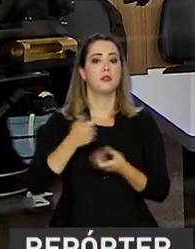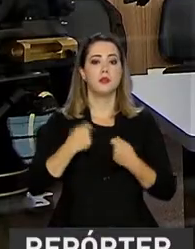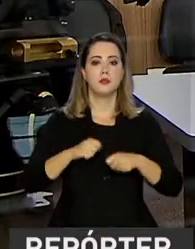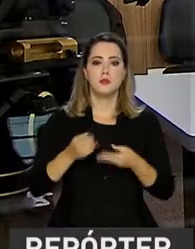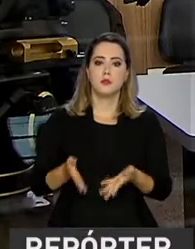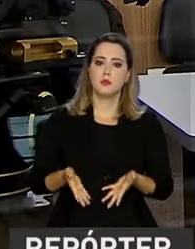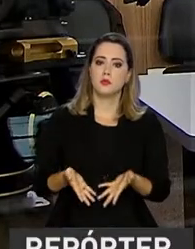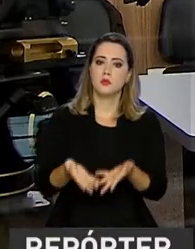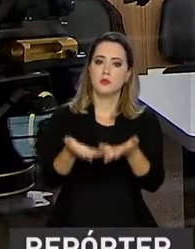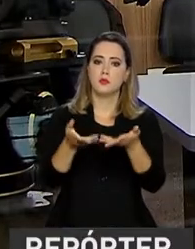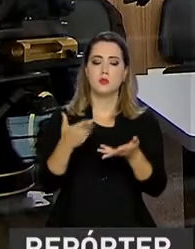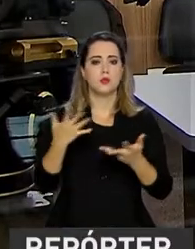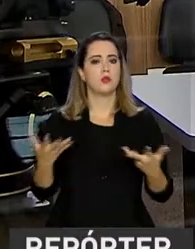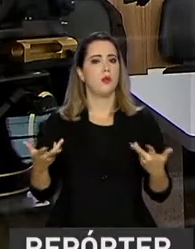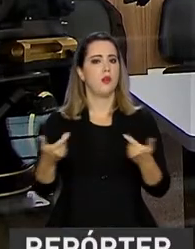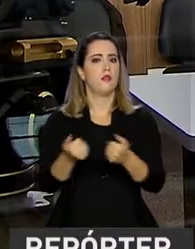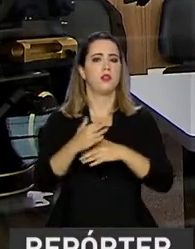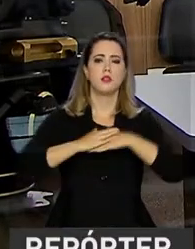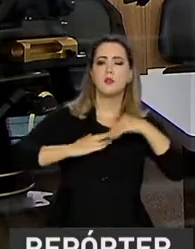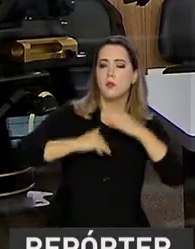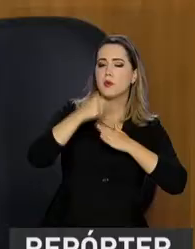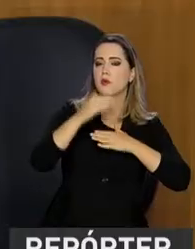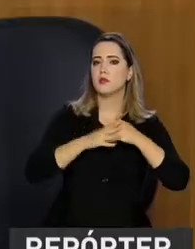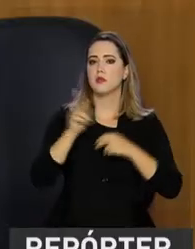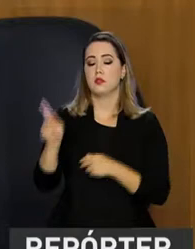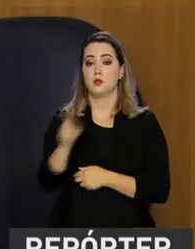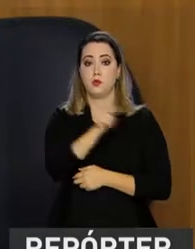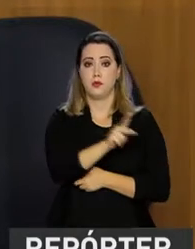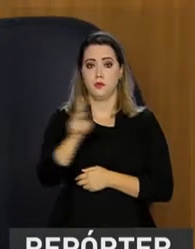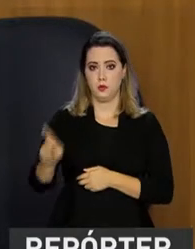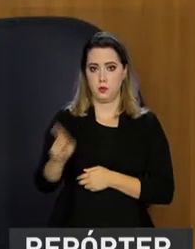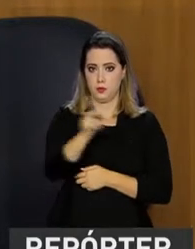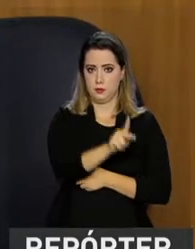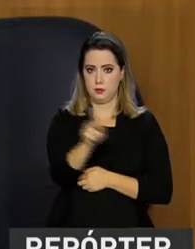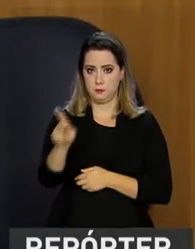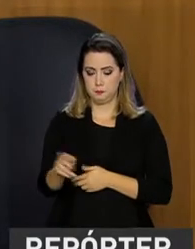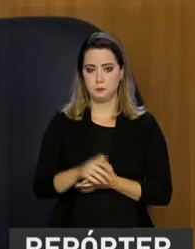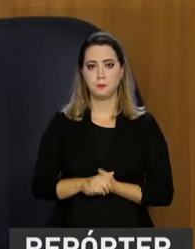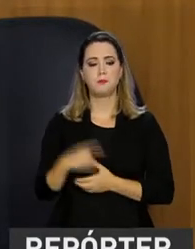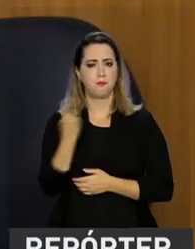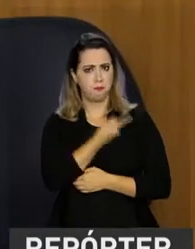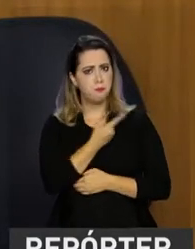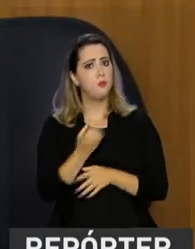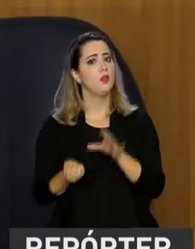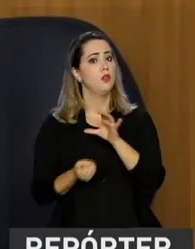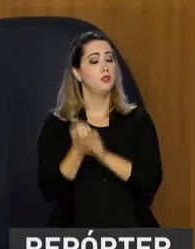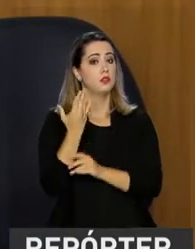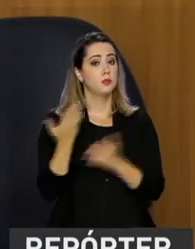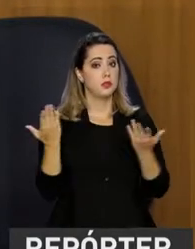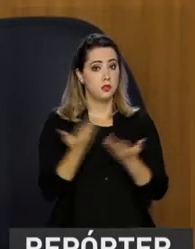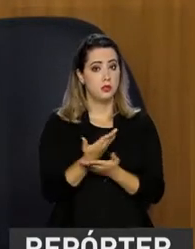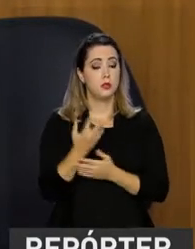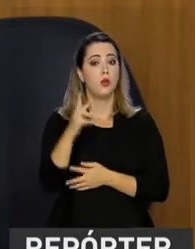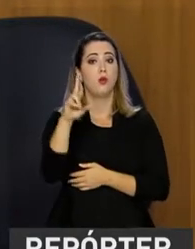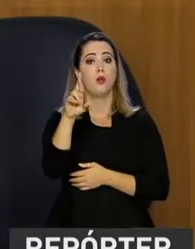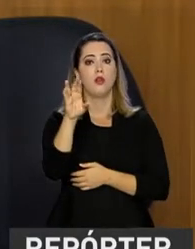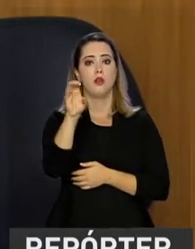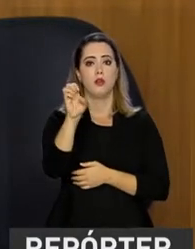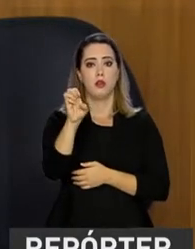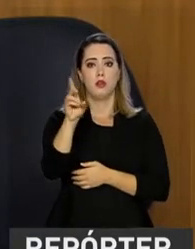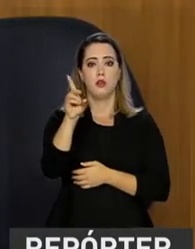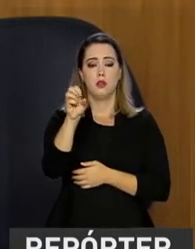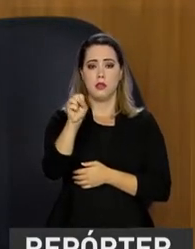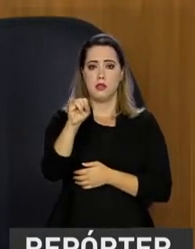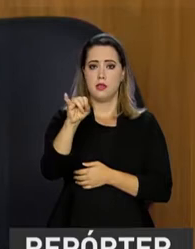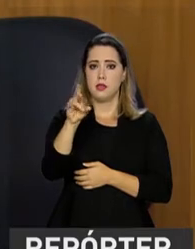e qualificação dos professores estamos criando a figura da residência pedagógica que a